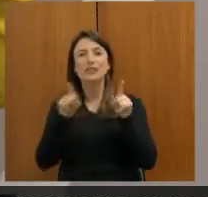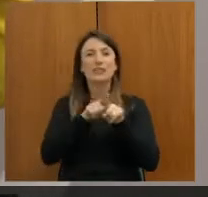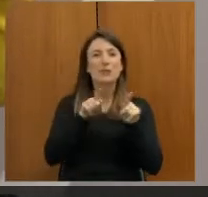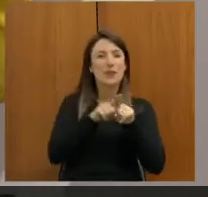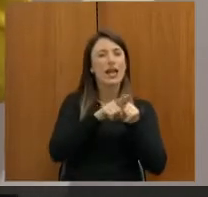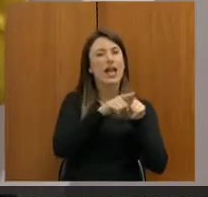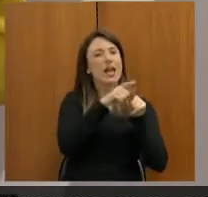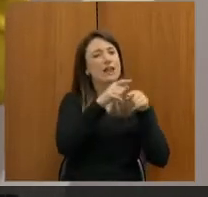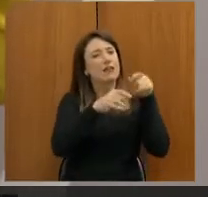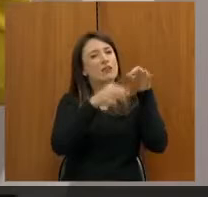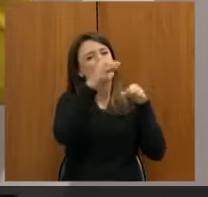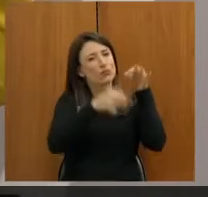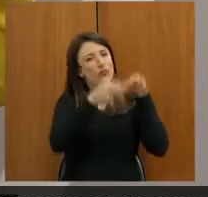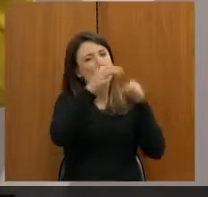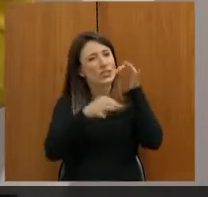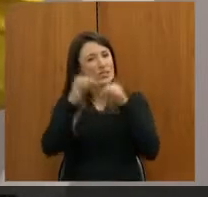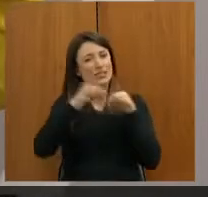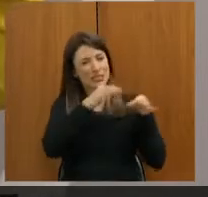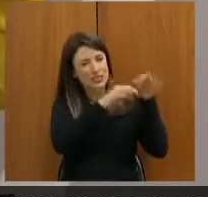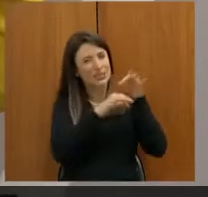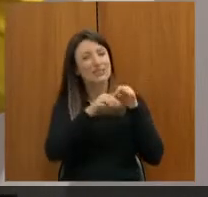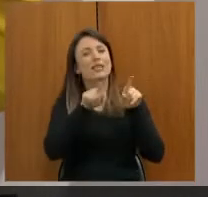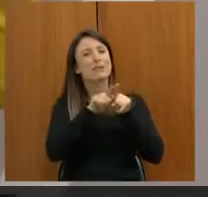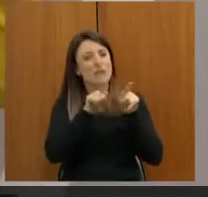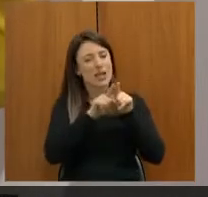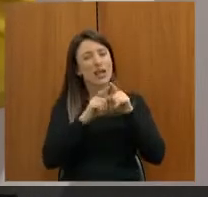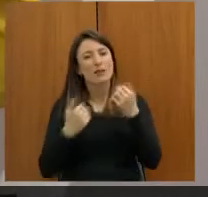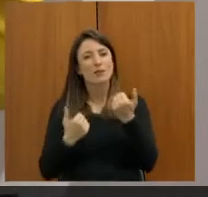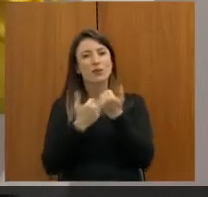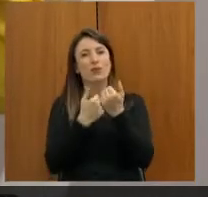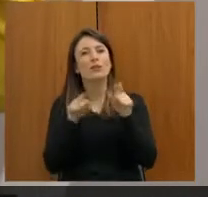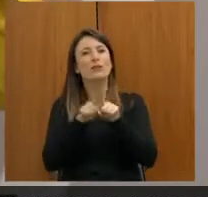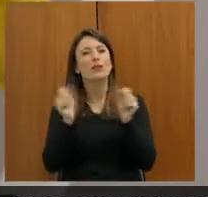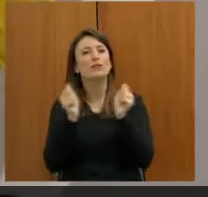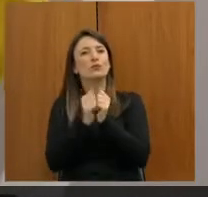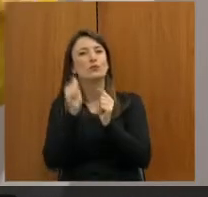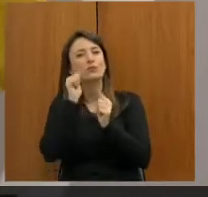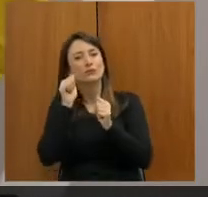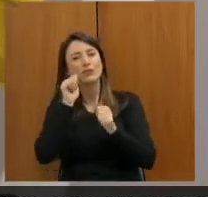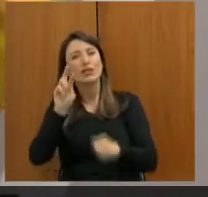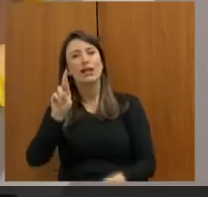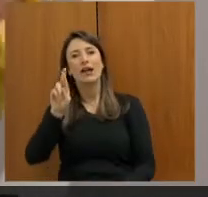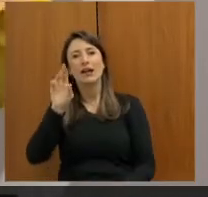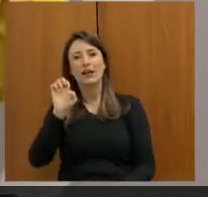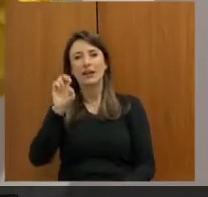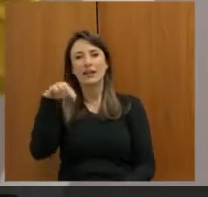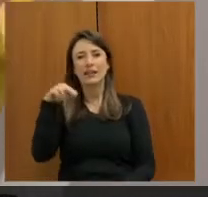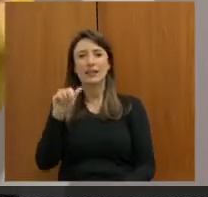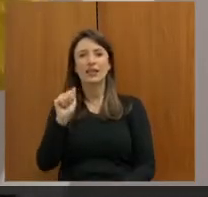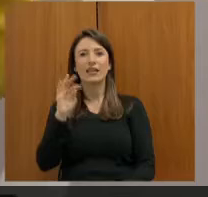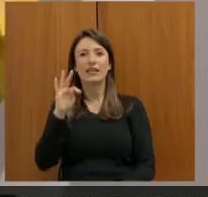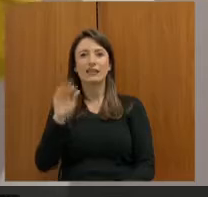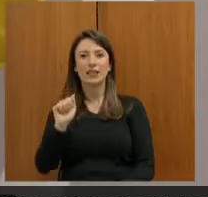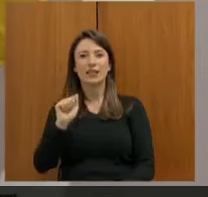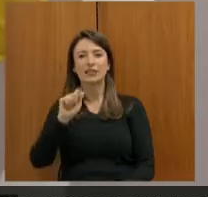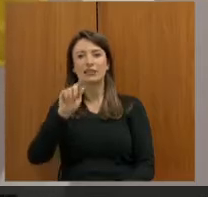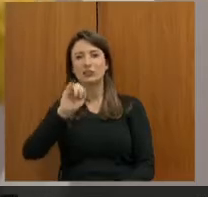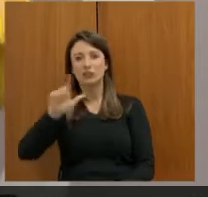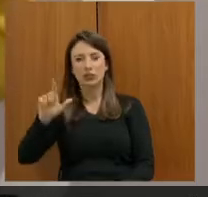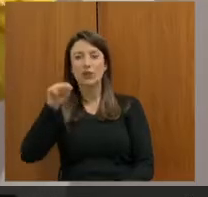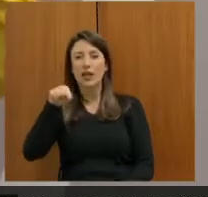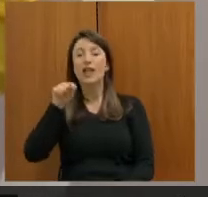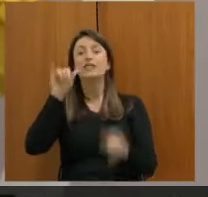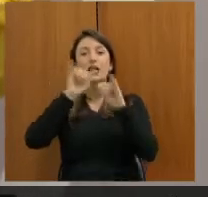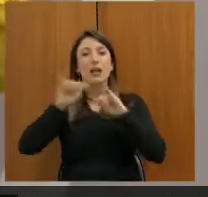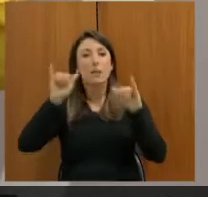presidência da competente e atuante colega Renata Gil essa campanha tomou agora